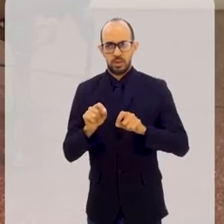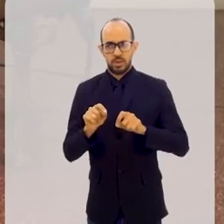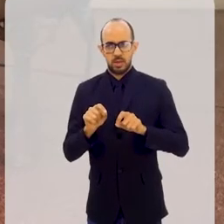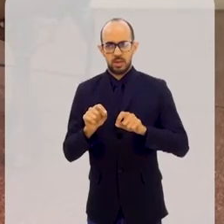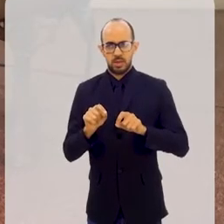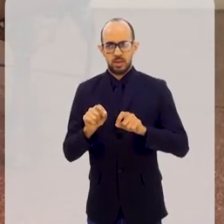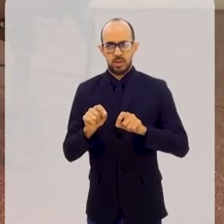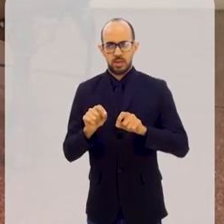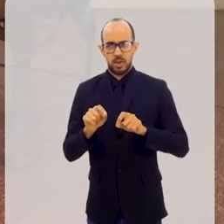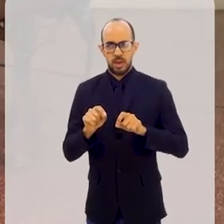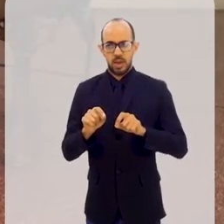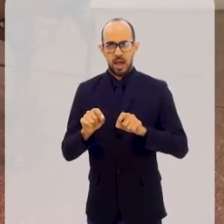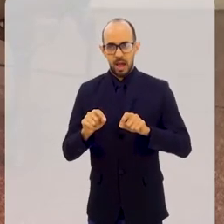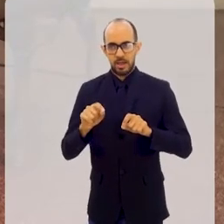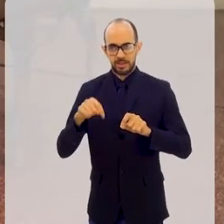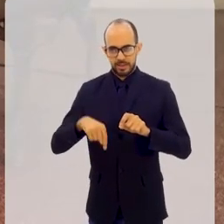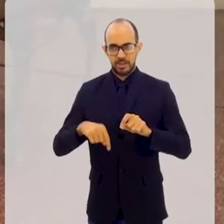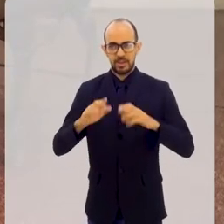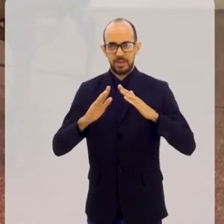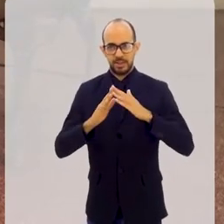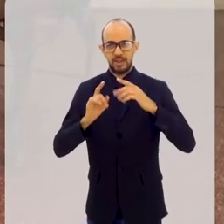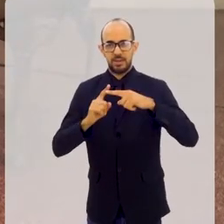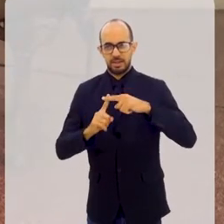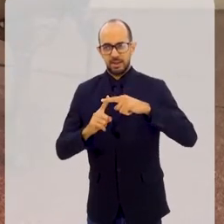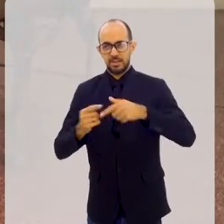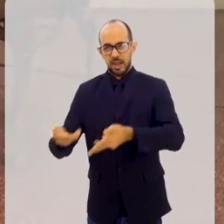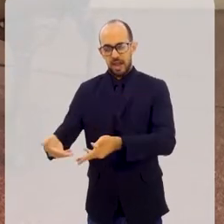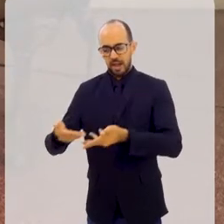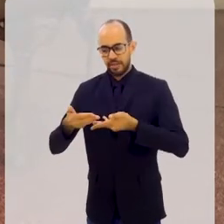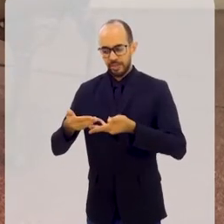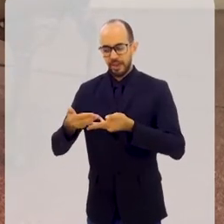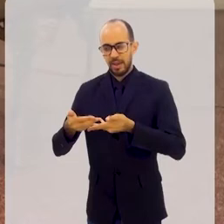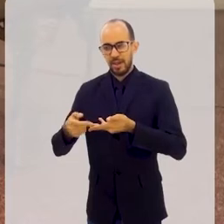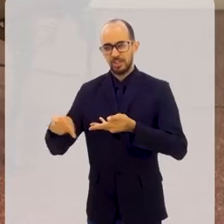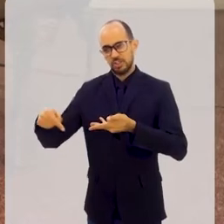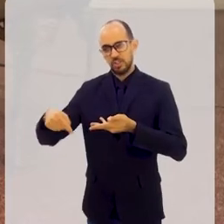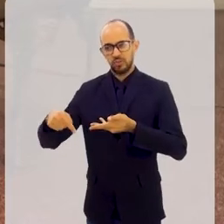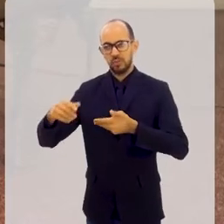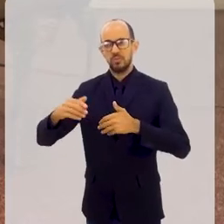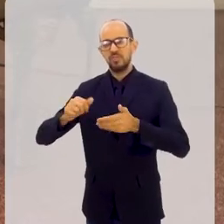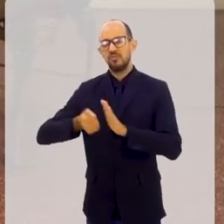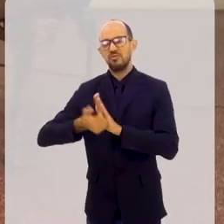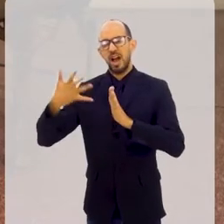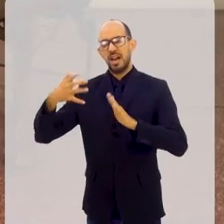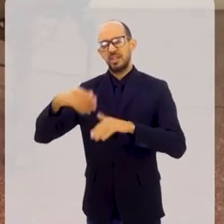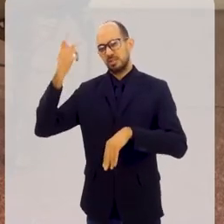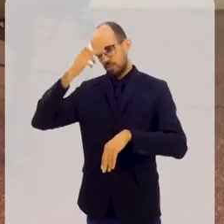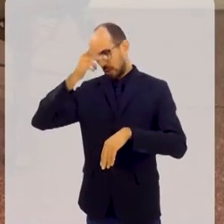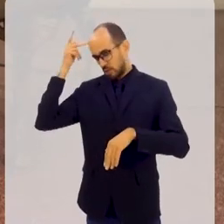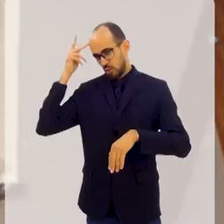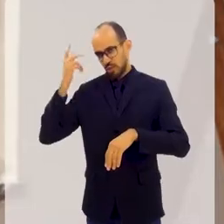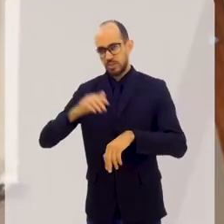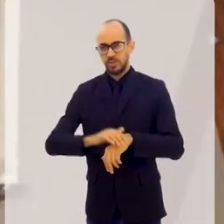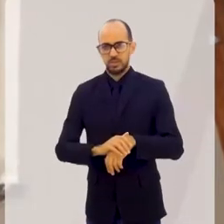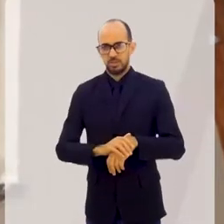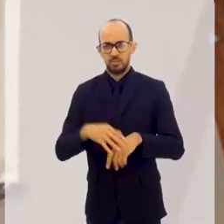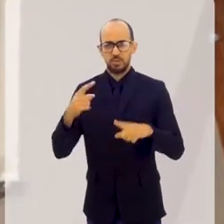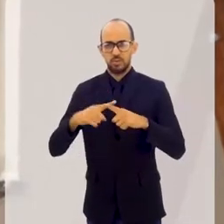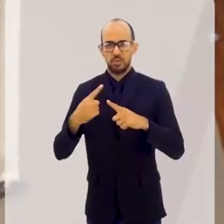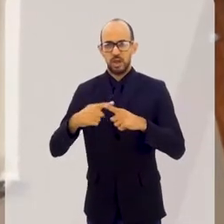atrai pessoas de várias religiões e vem tá bom continua o final ele compartilhar a palavra porque